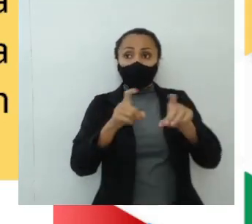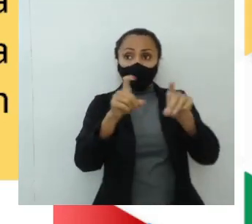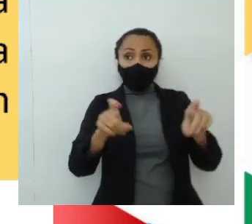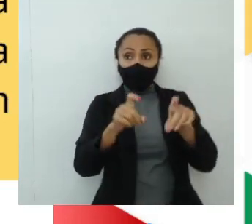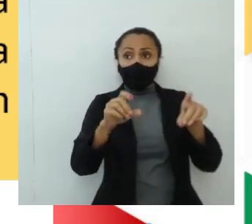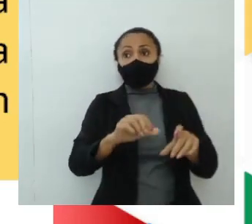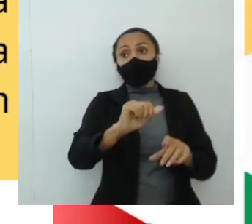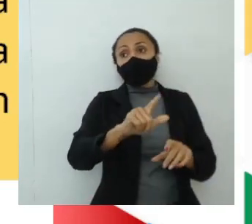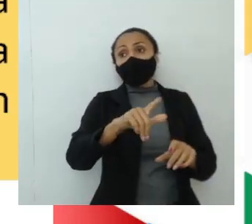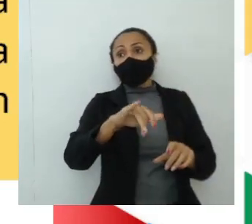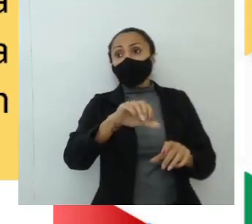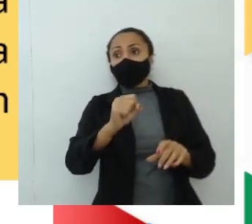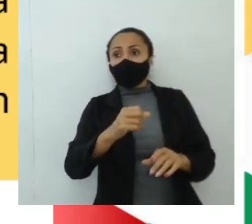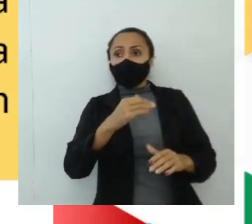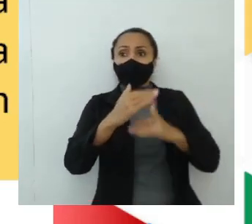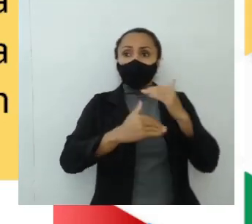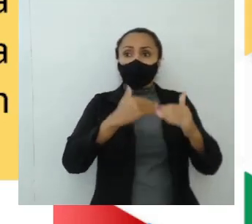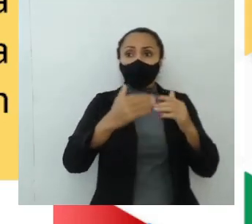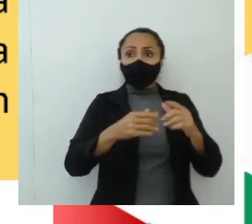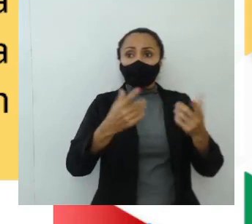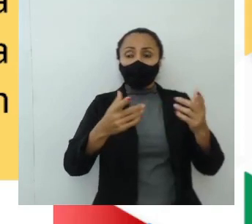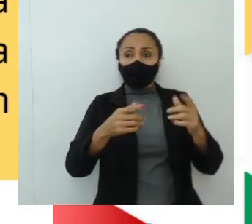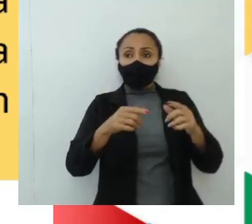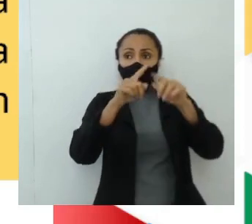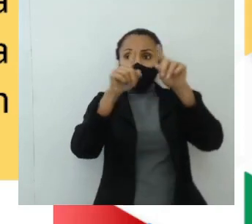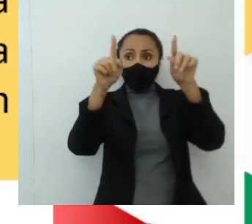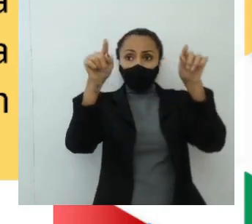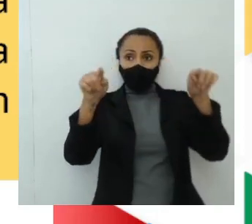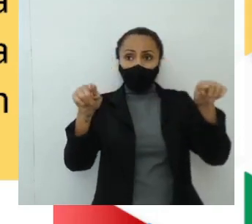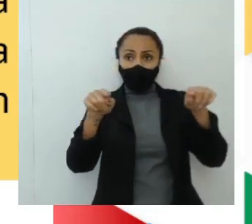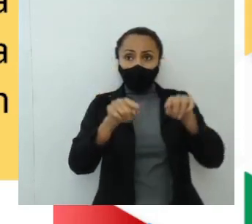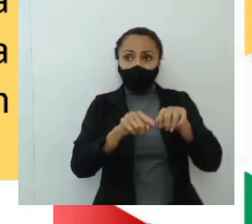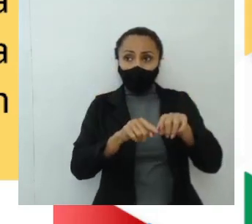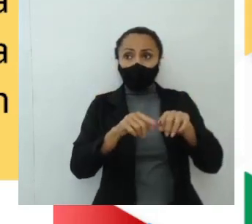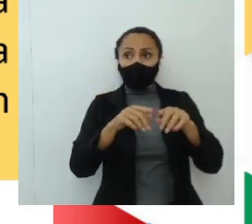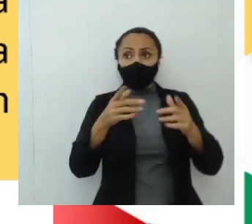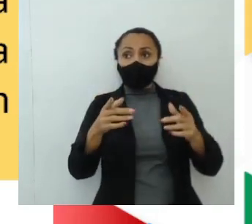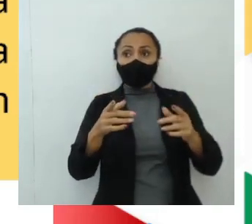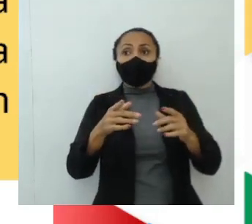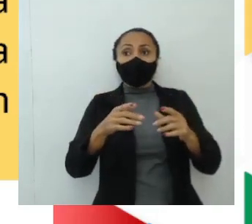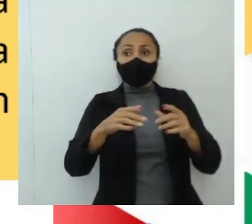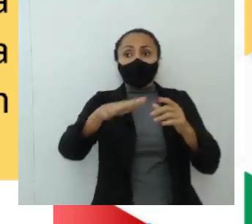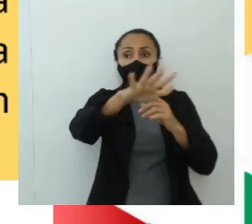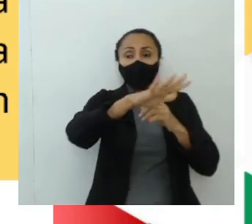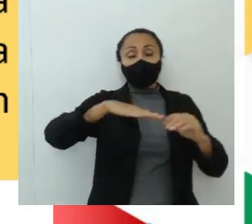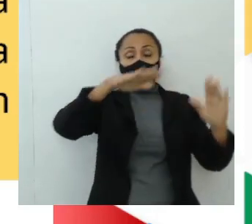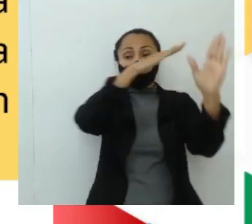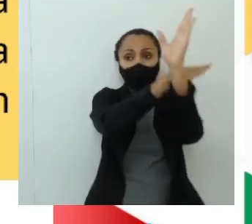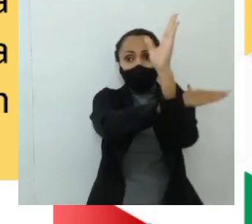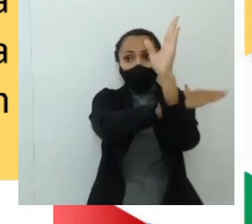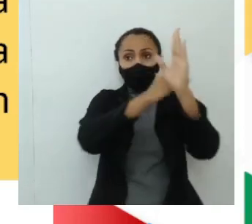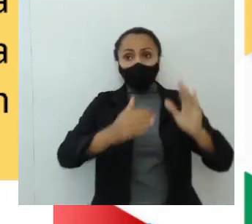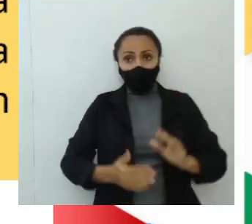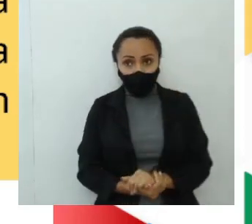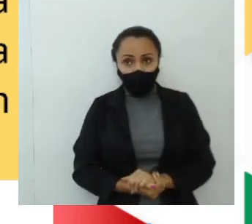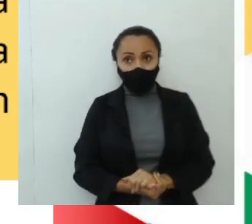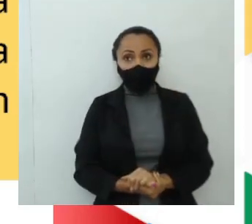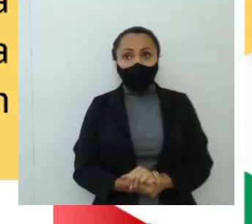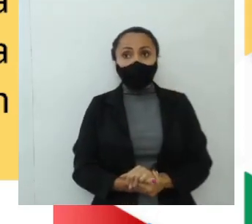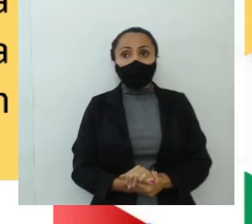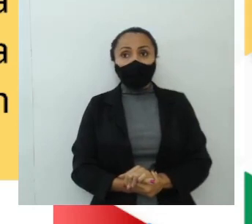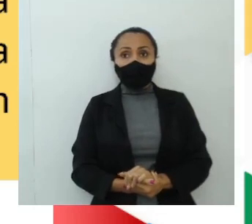Alisson construiu a figura de um triângulo no plano cartesiano, tá aí, ó. Ok? Então, Alisson construiu esse triângulo